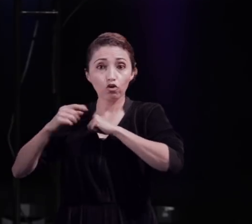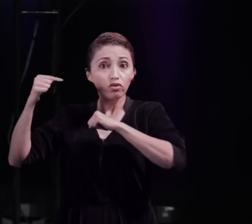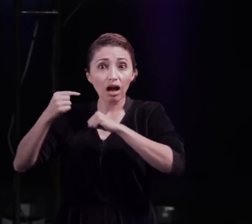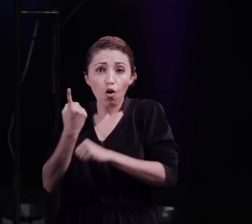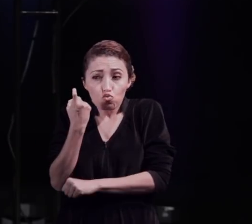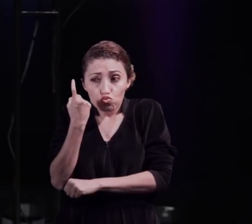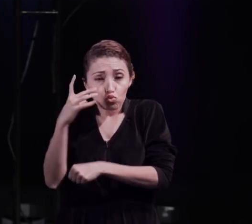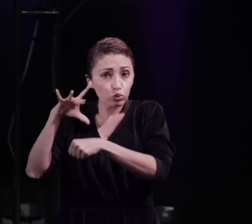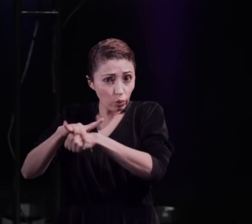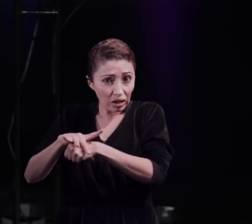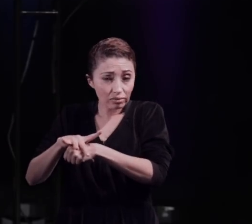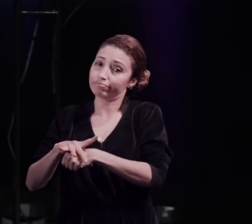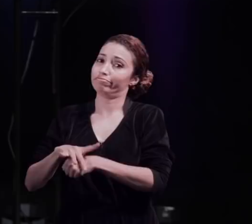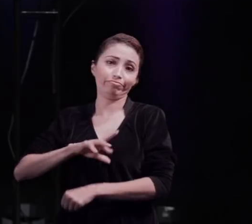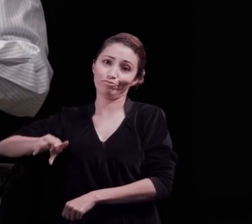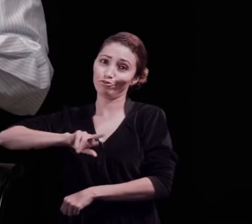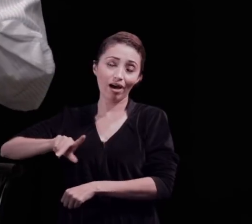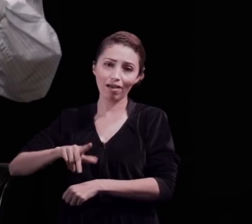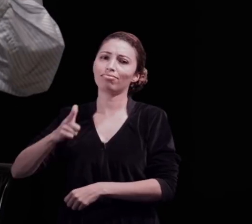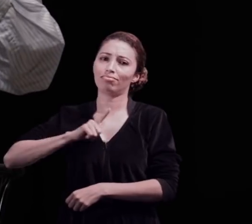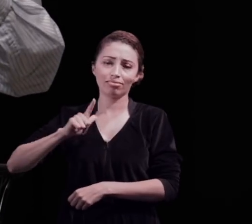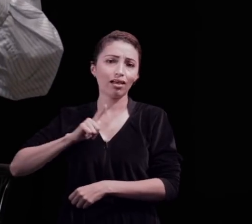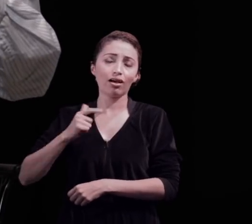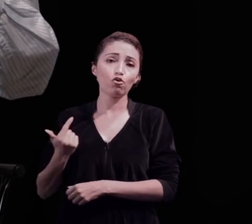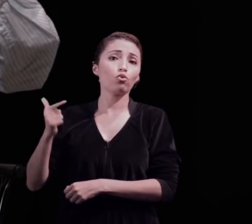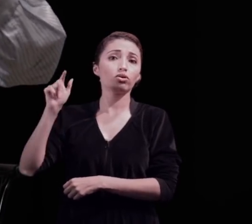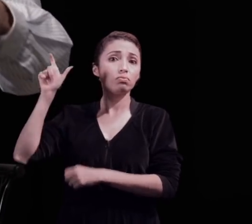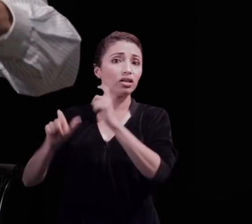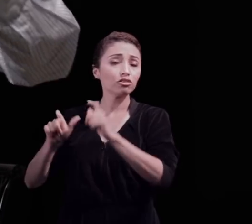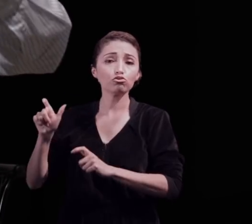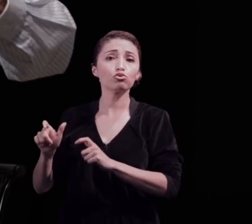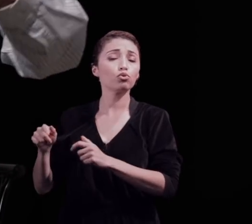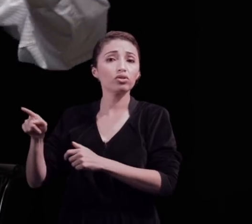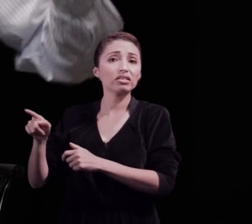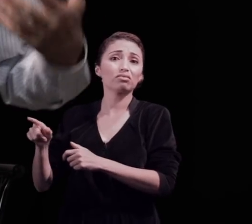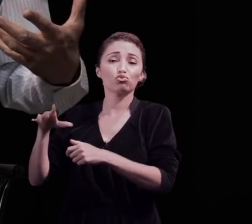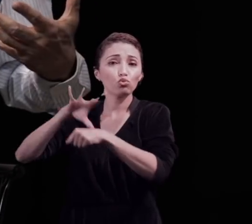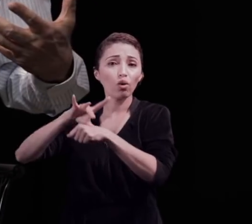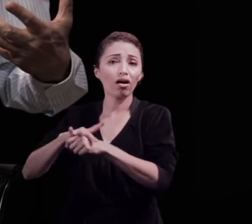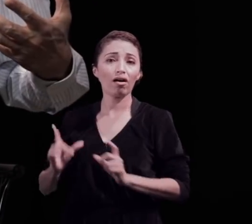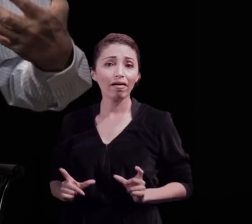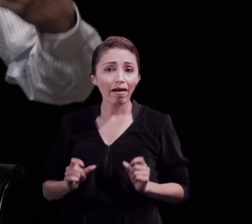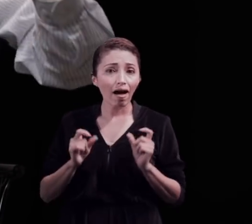a única enfermidade que nós temos. Outros estão vivenciando problemas com câncer,